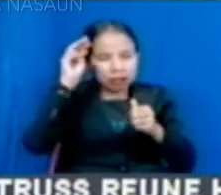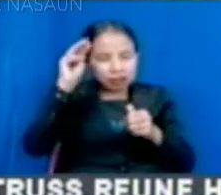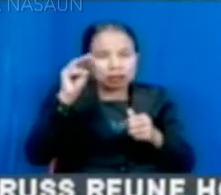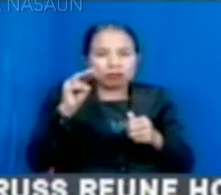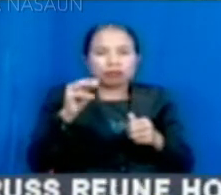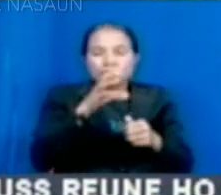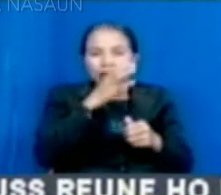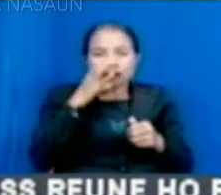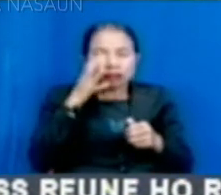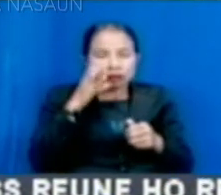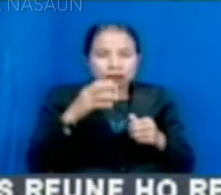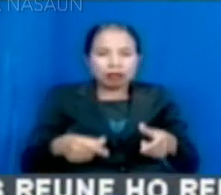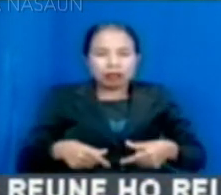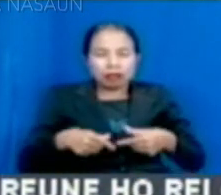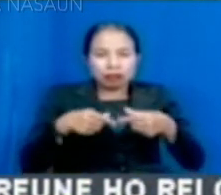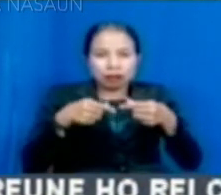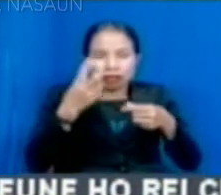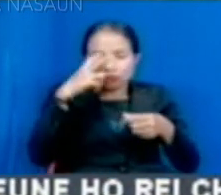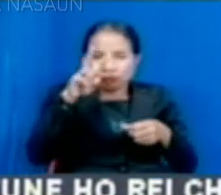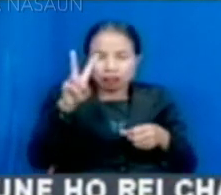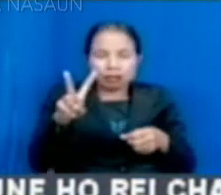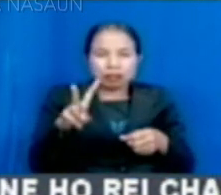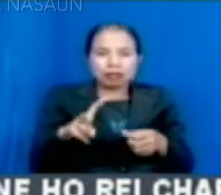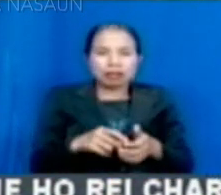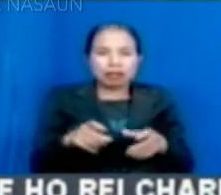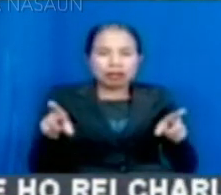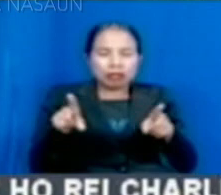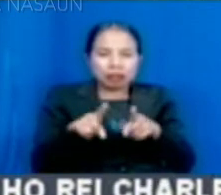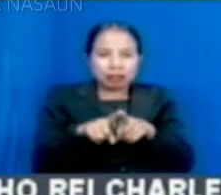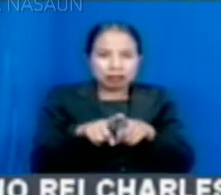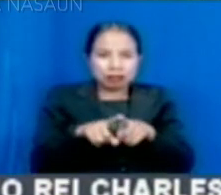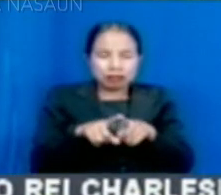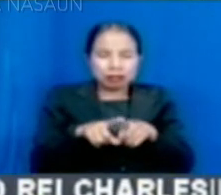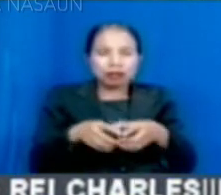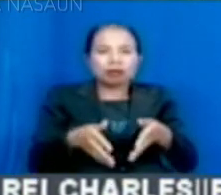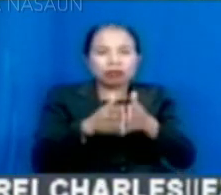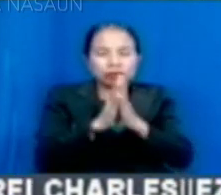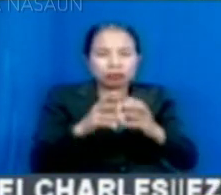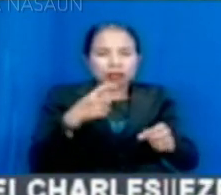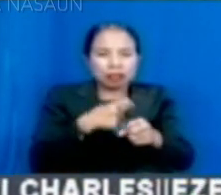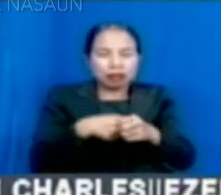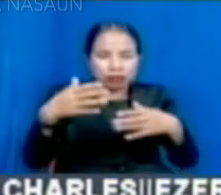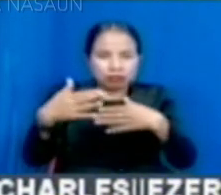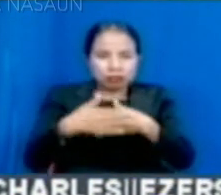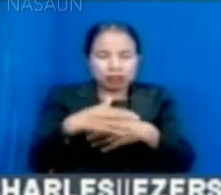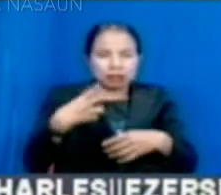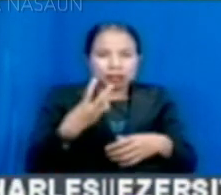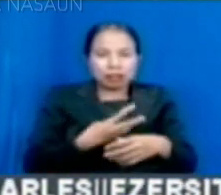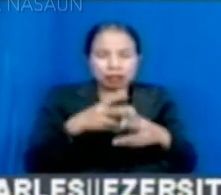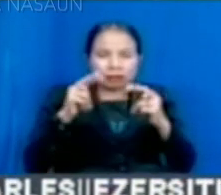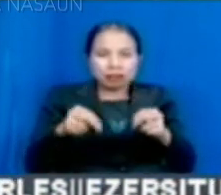atu fogo com a socialização. Nene macane são presidente da associação, uso para tempo para e te precisa